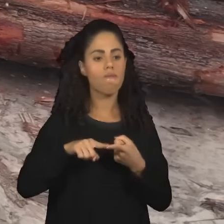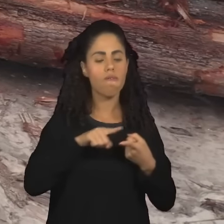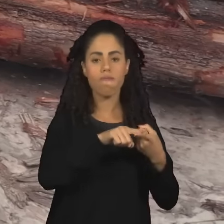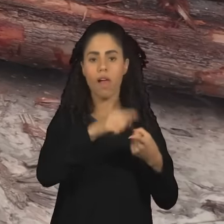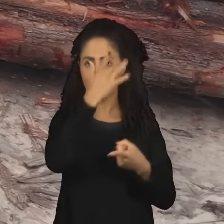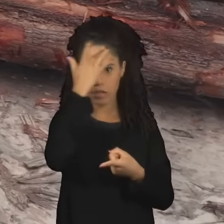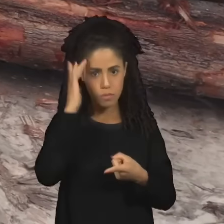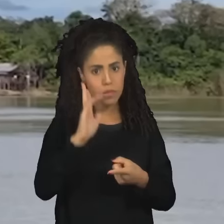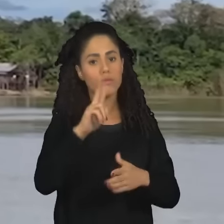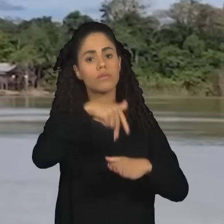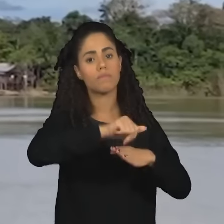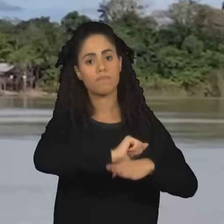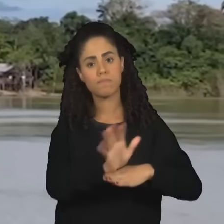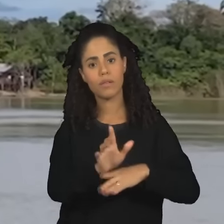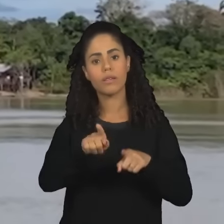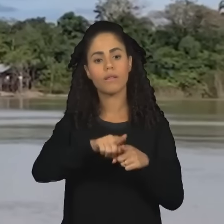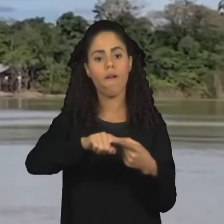servidores públicos.